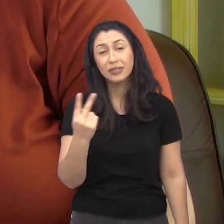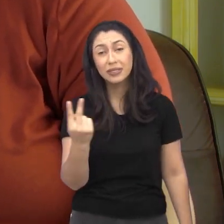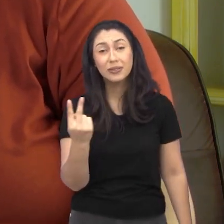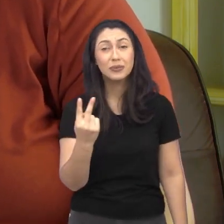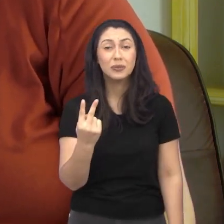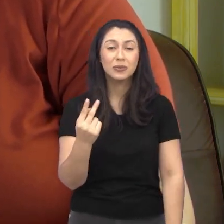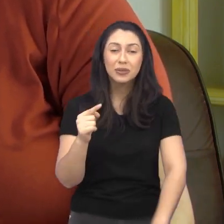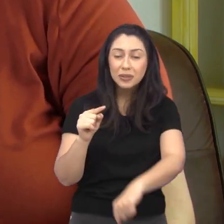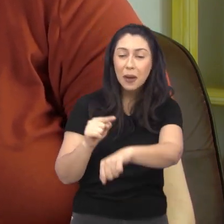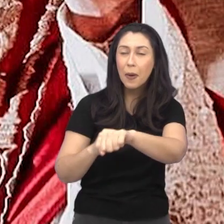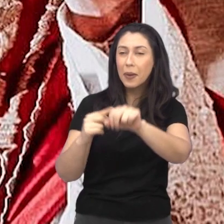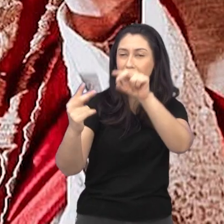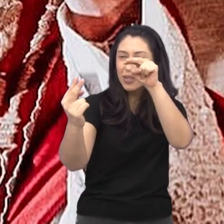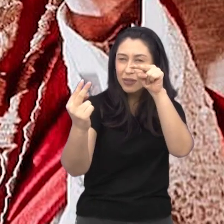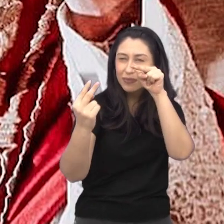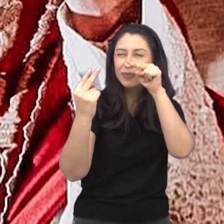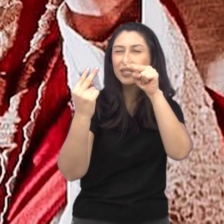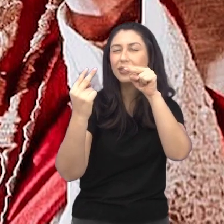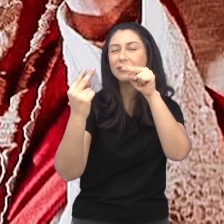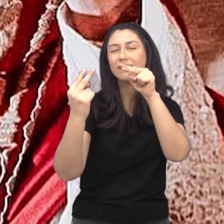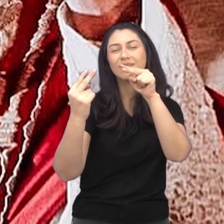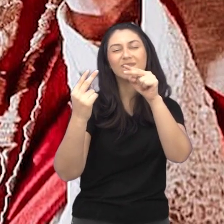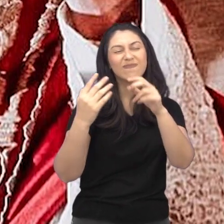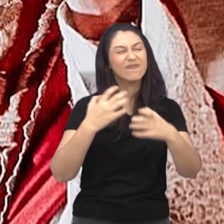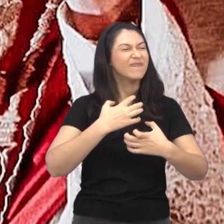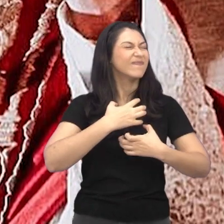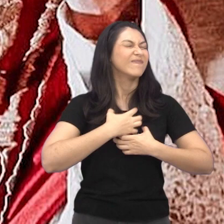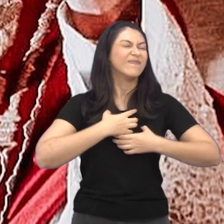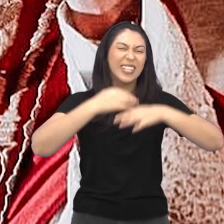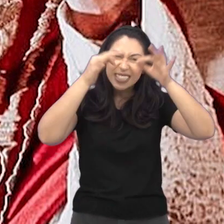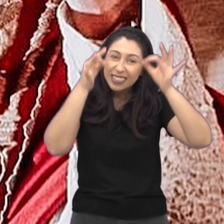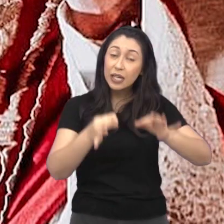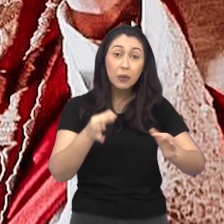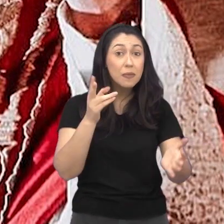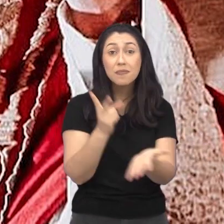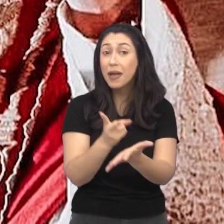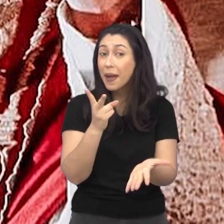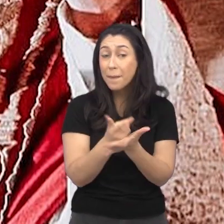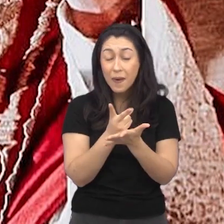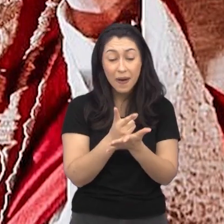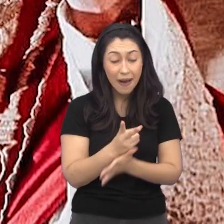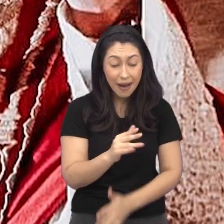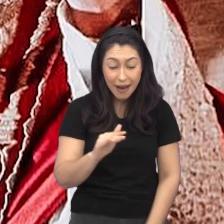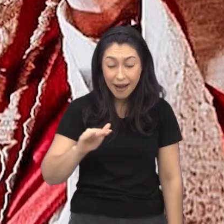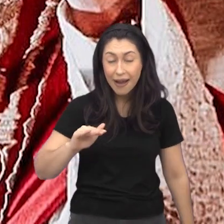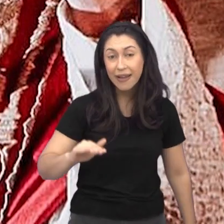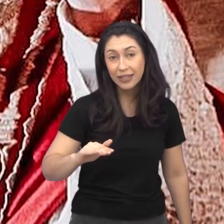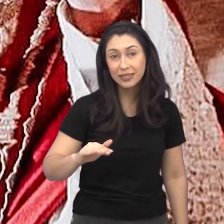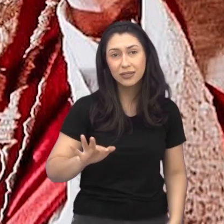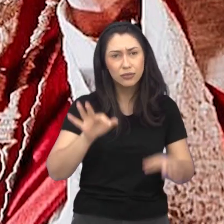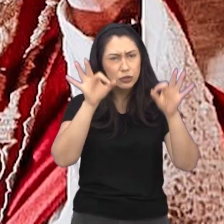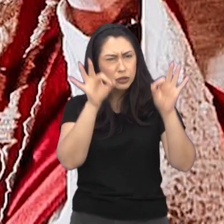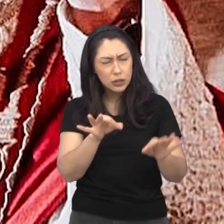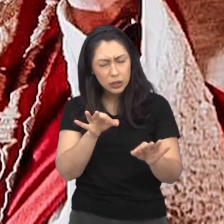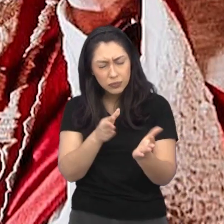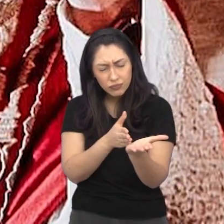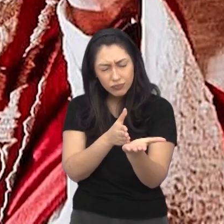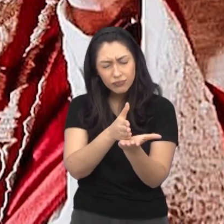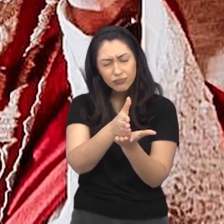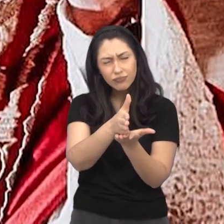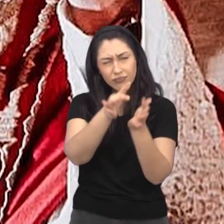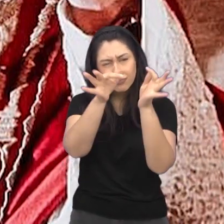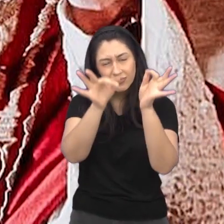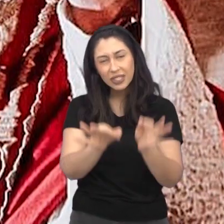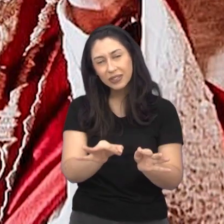com ele, me deu a maior certeza, mesmo criança, de que eu estava no